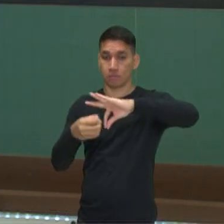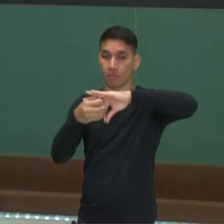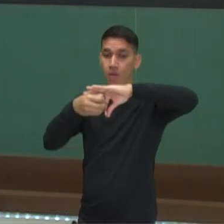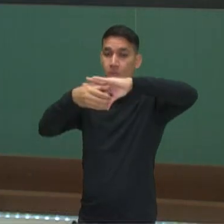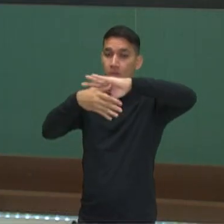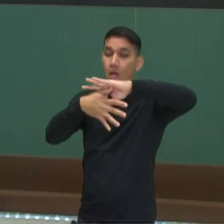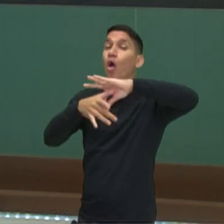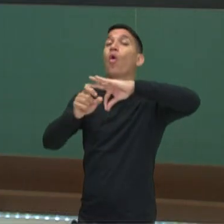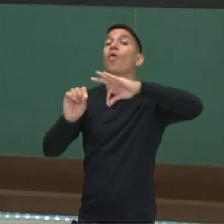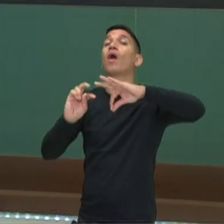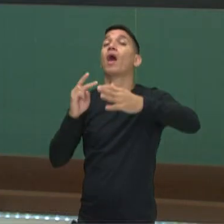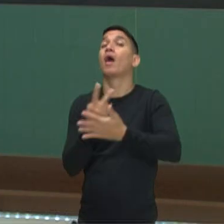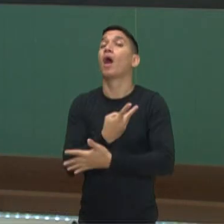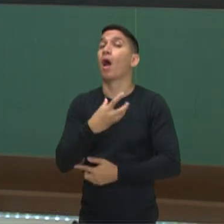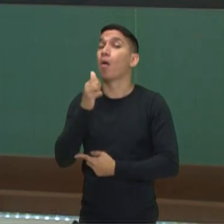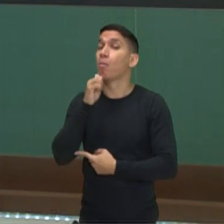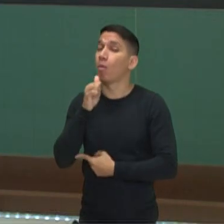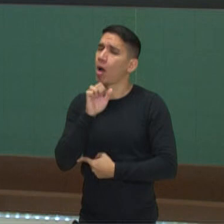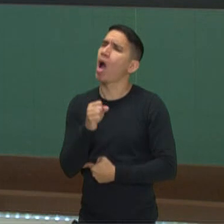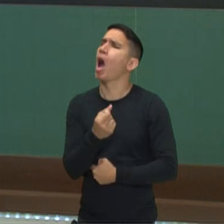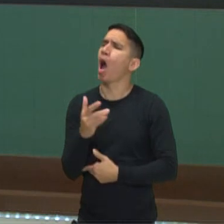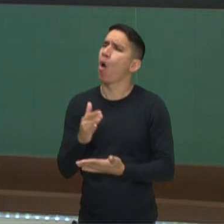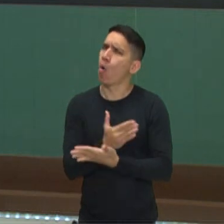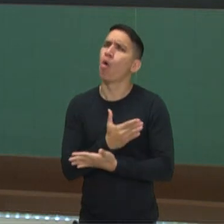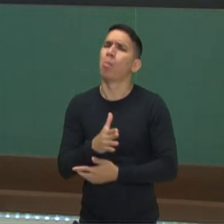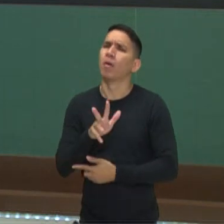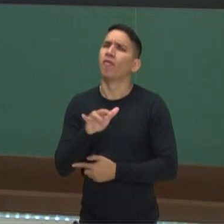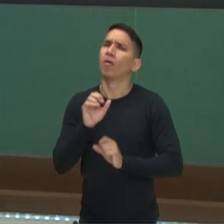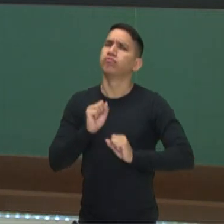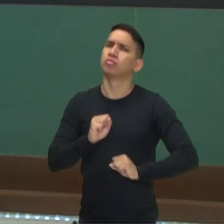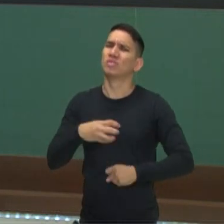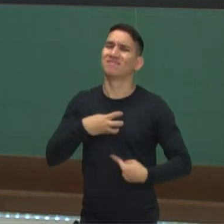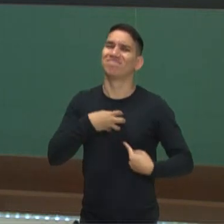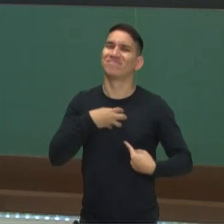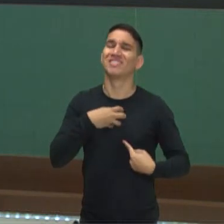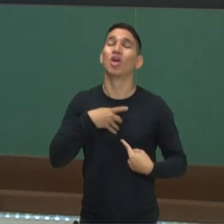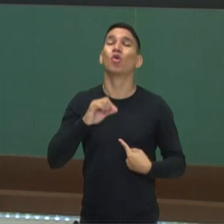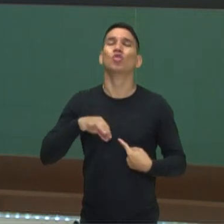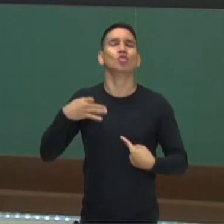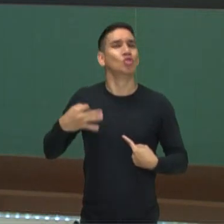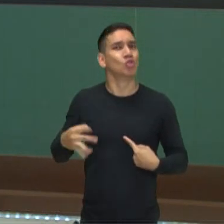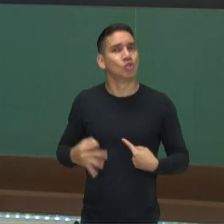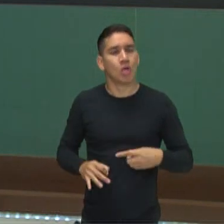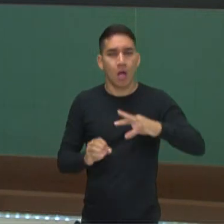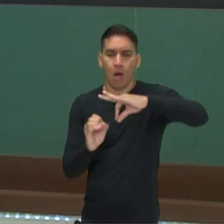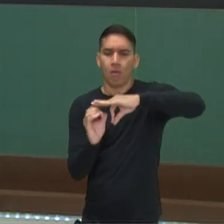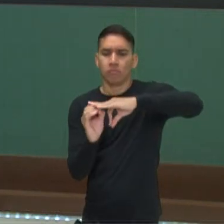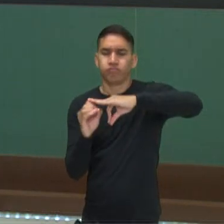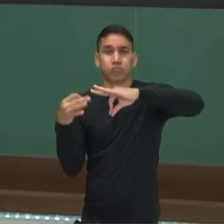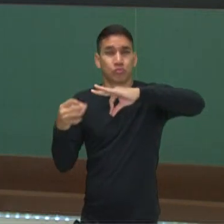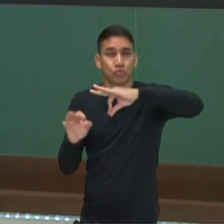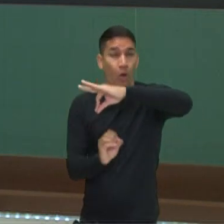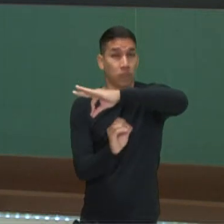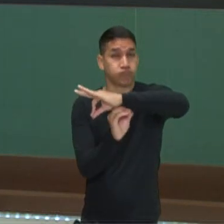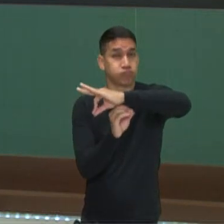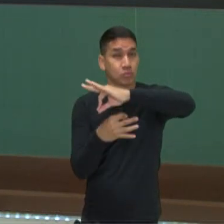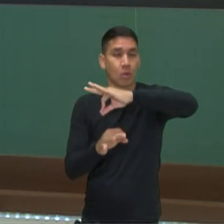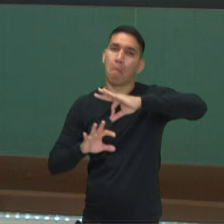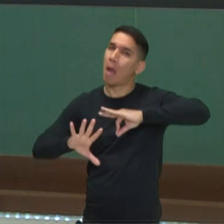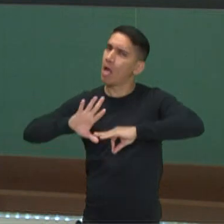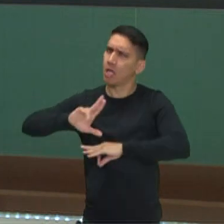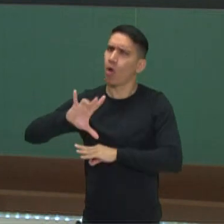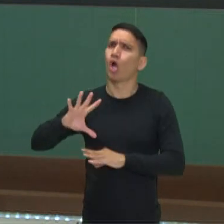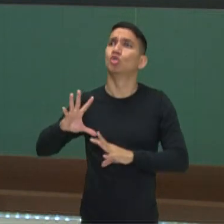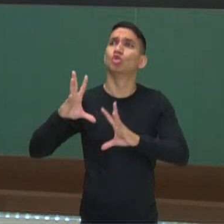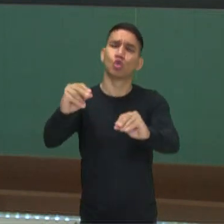sentir? Algumas mulheres até podem sentir uma dorzinha no ovário, mas não é toda mulher que sente, na